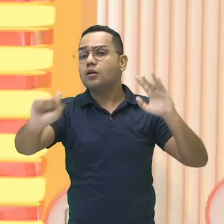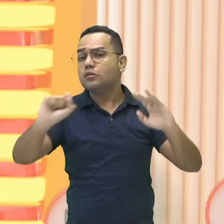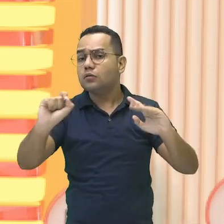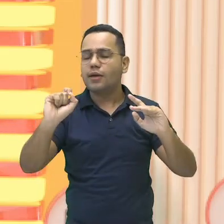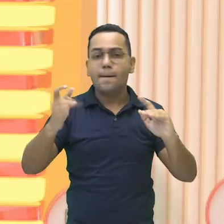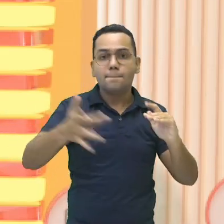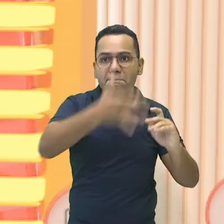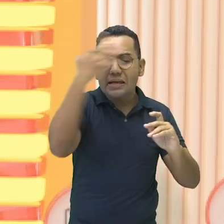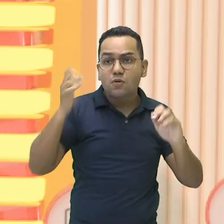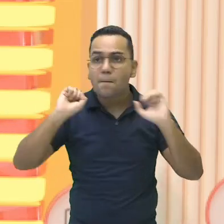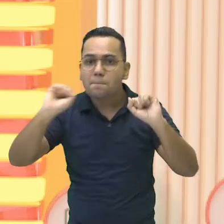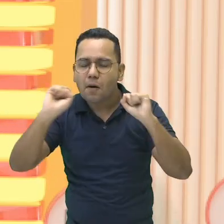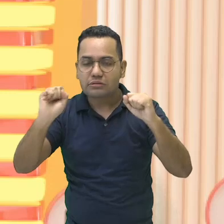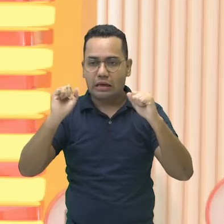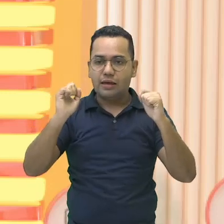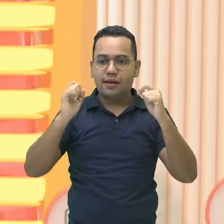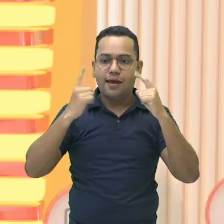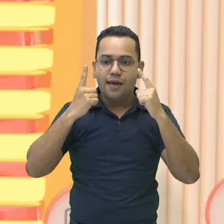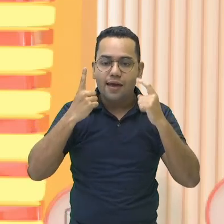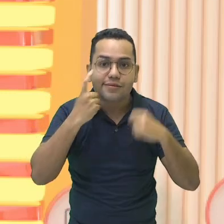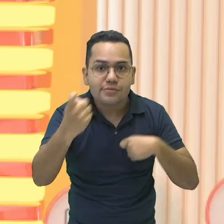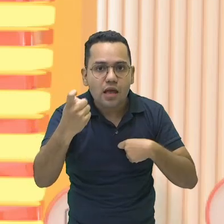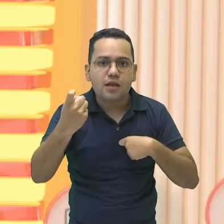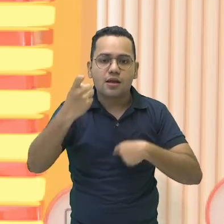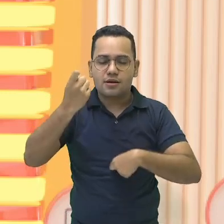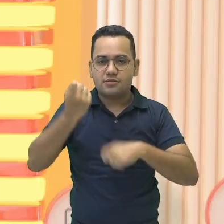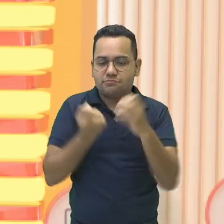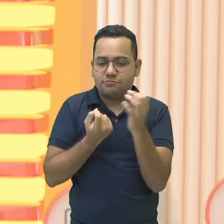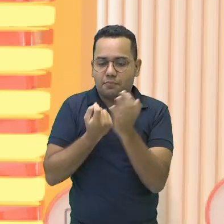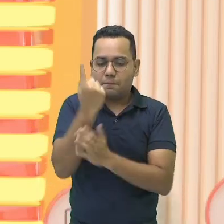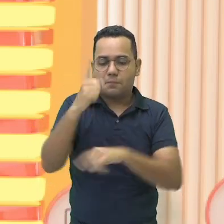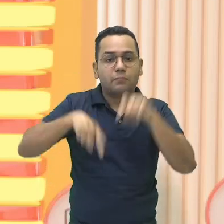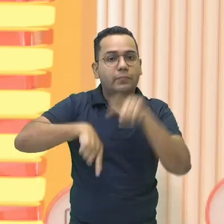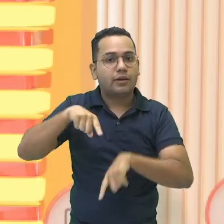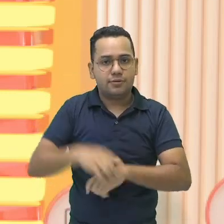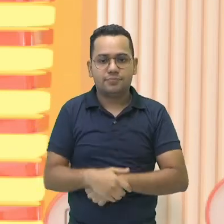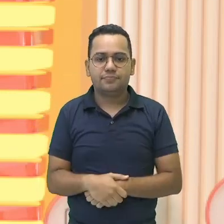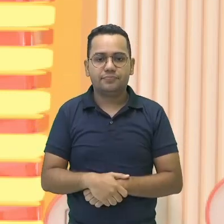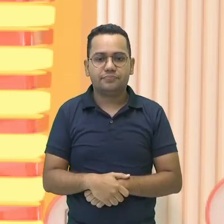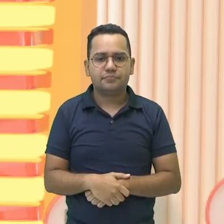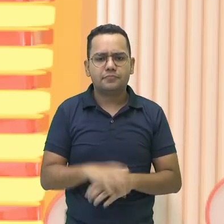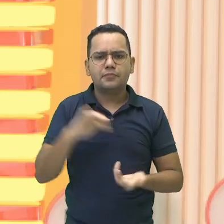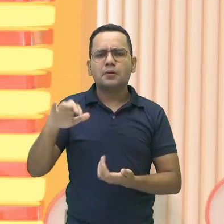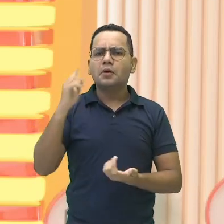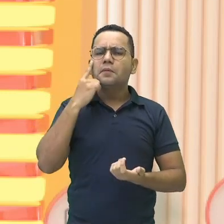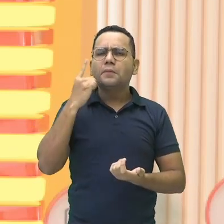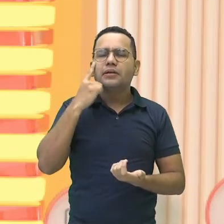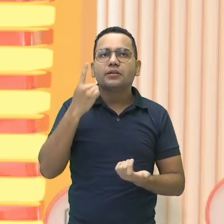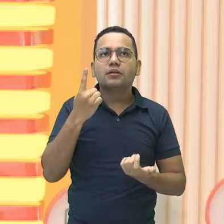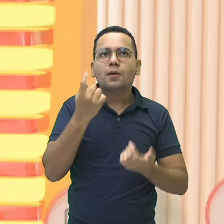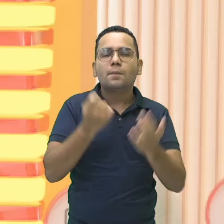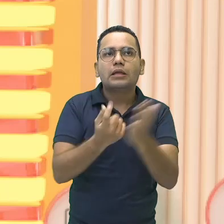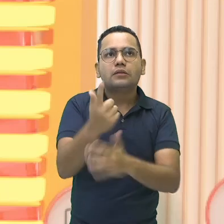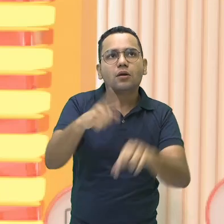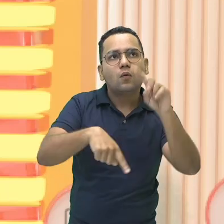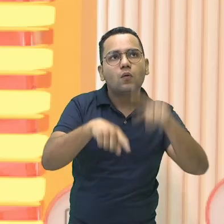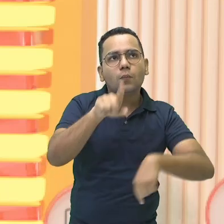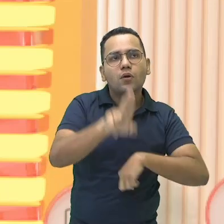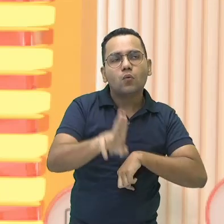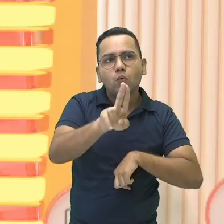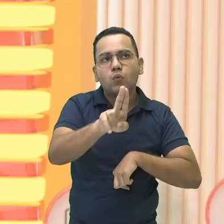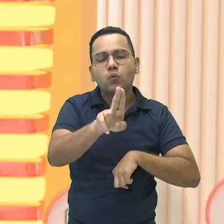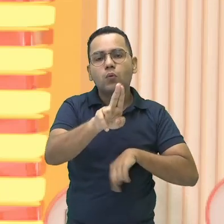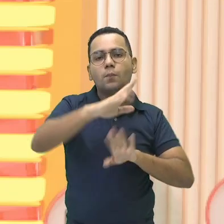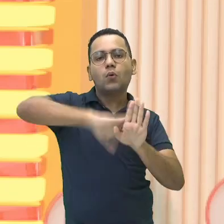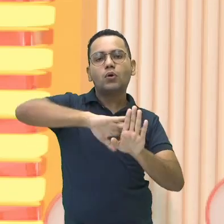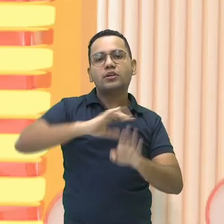consumirem também, né? Só que, como a gente sabe, a questão do consumo tem a ver com dinheiro, não é mesmo? E a gente sabe que no mundo capitalista